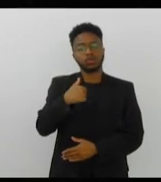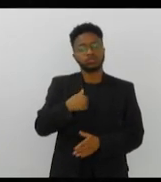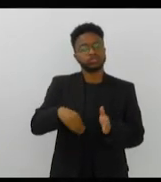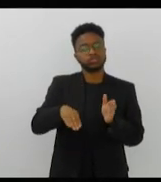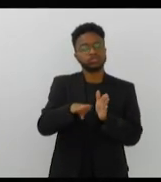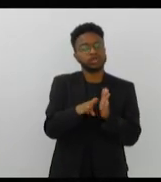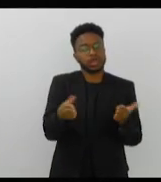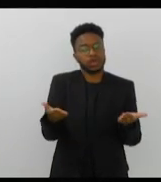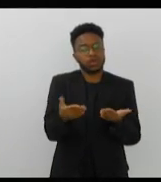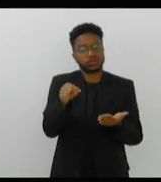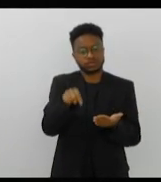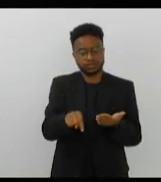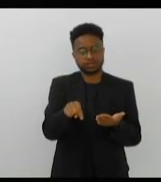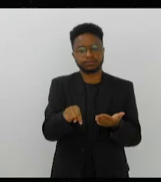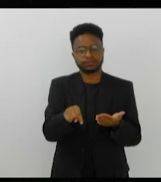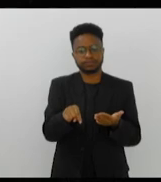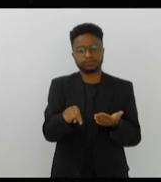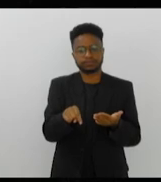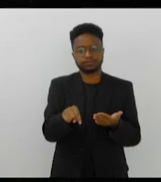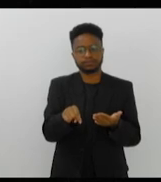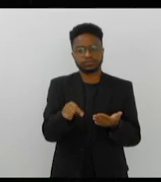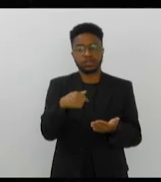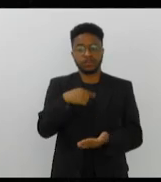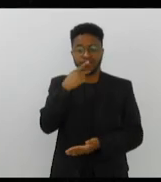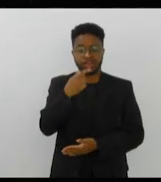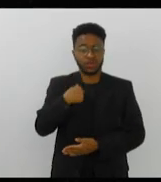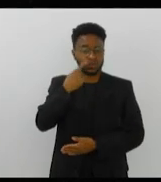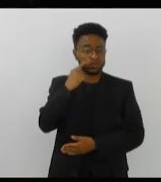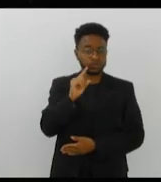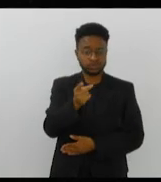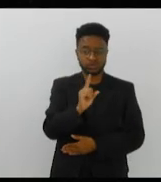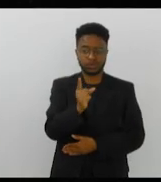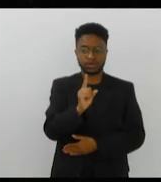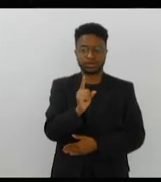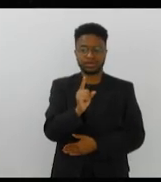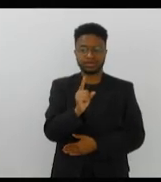aqui. Falei que eu não ia chorar, hein, Jennifer?